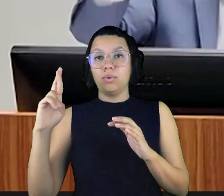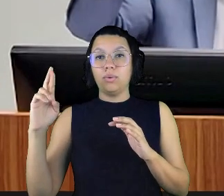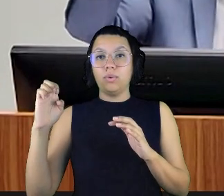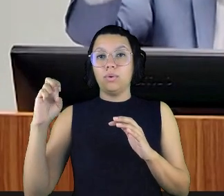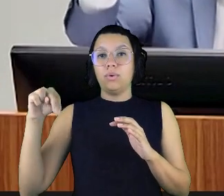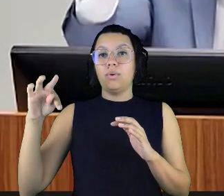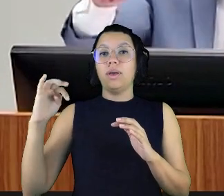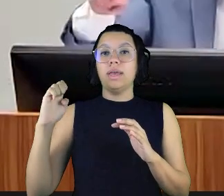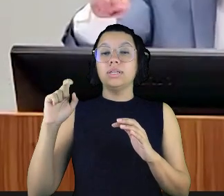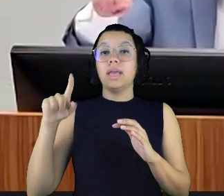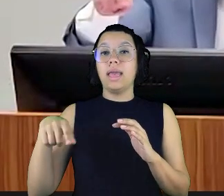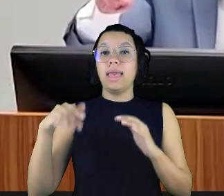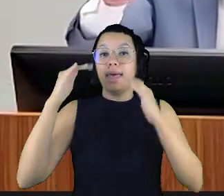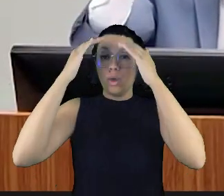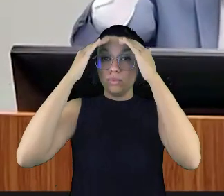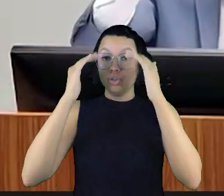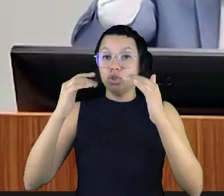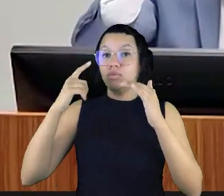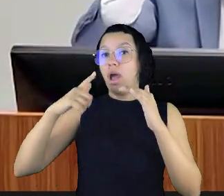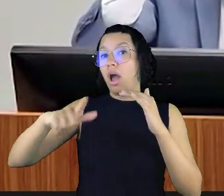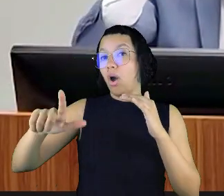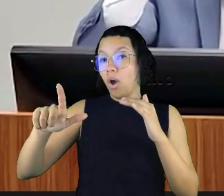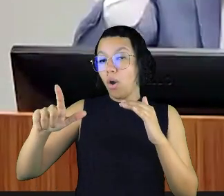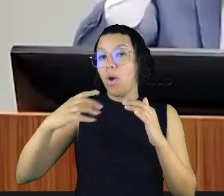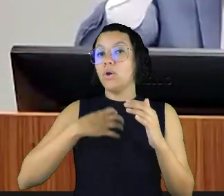de contagem.